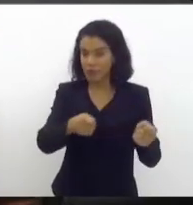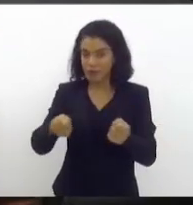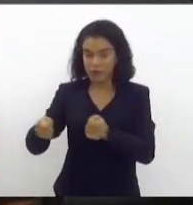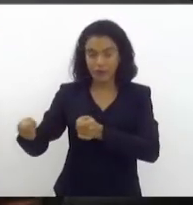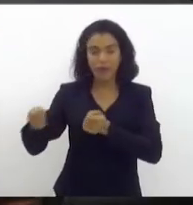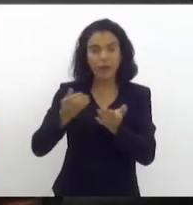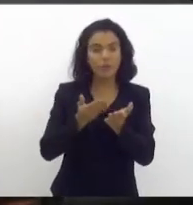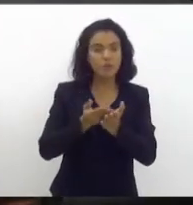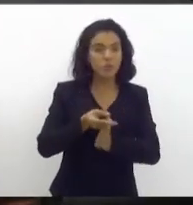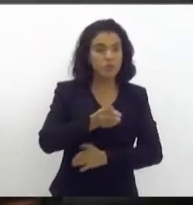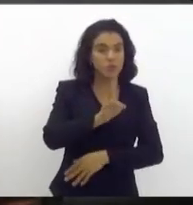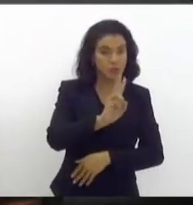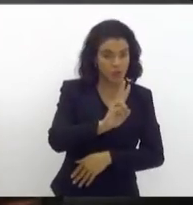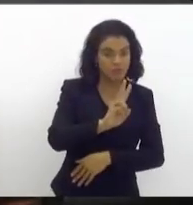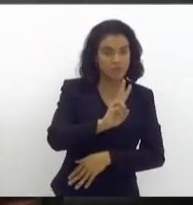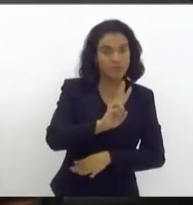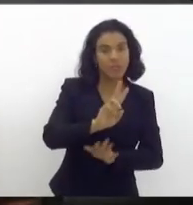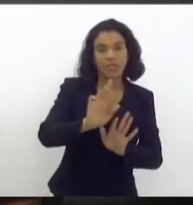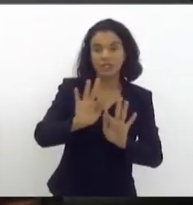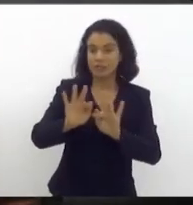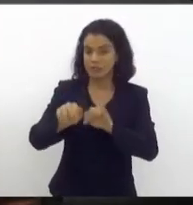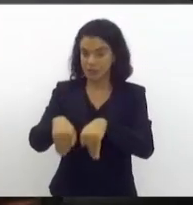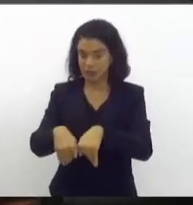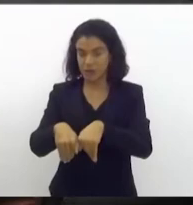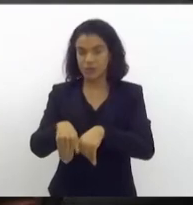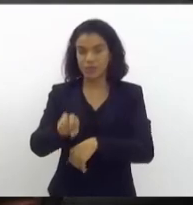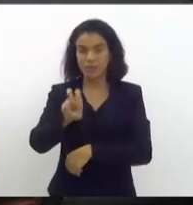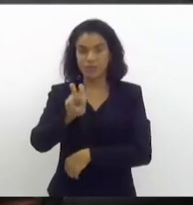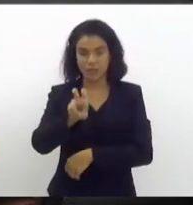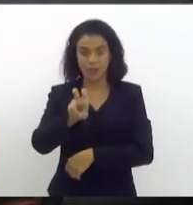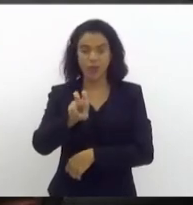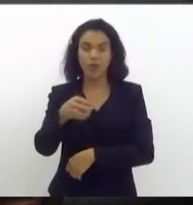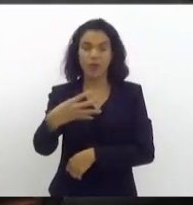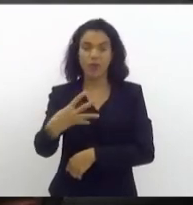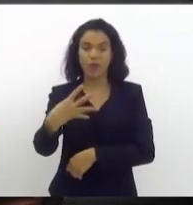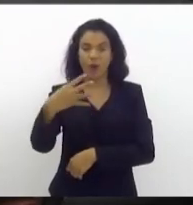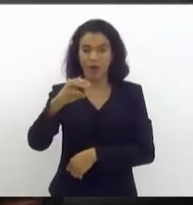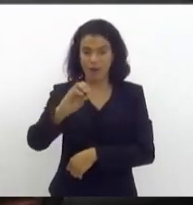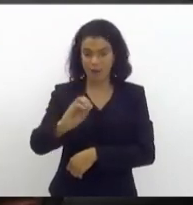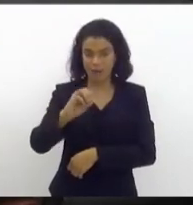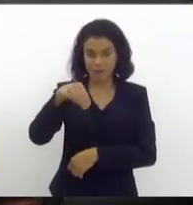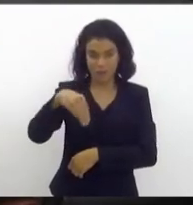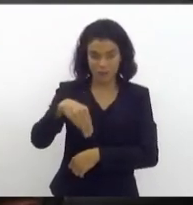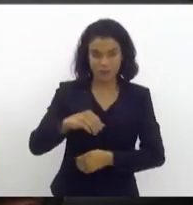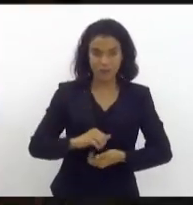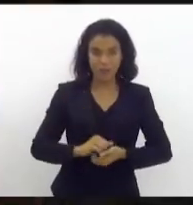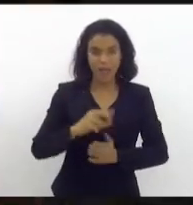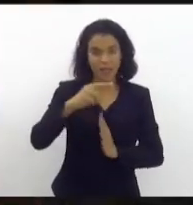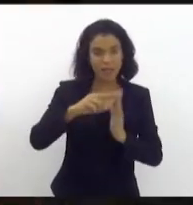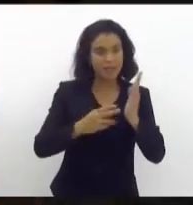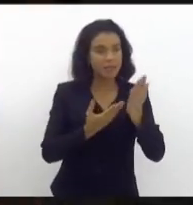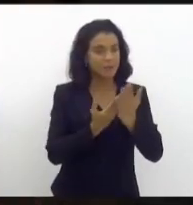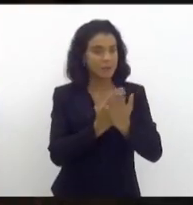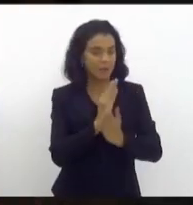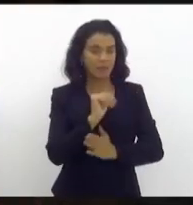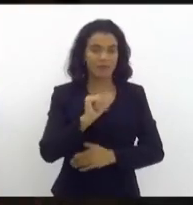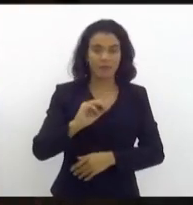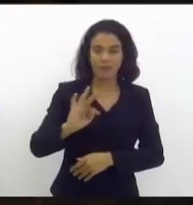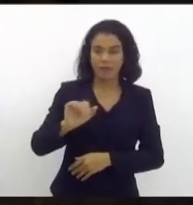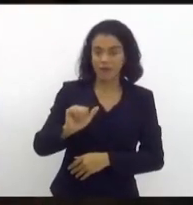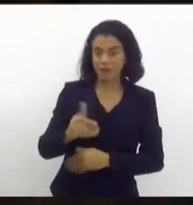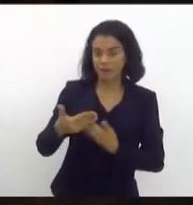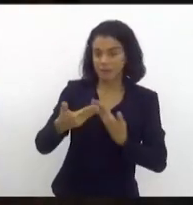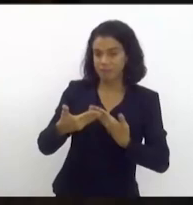iniciar das 14 horas encerrou-se às 17 horas Líder Passa